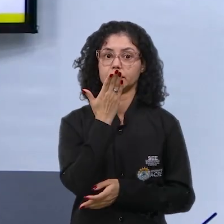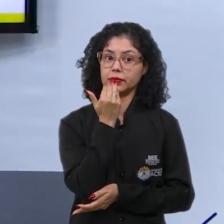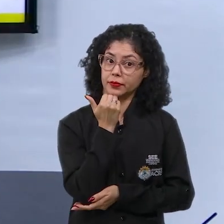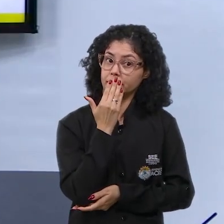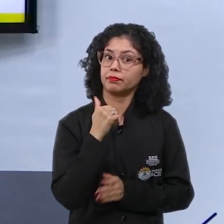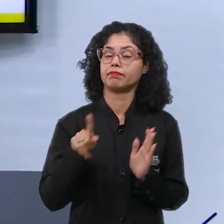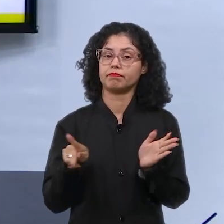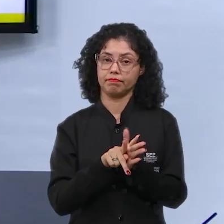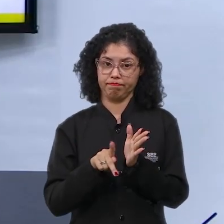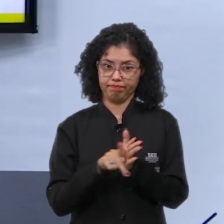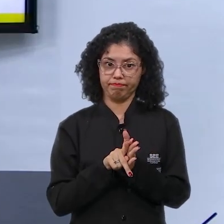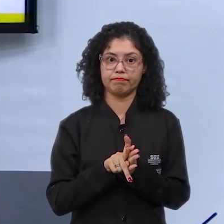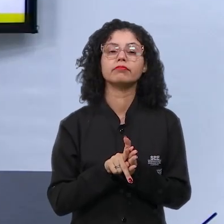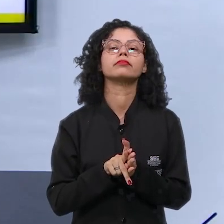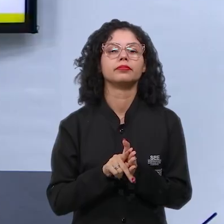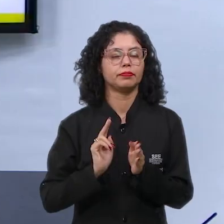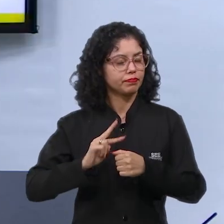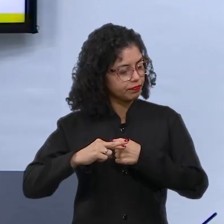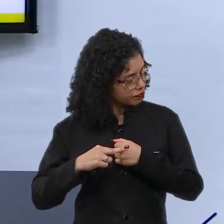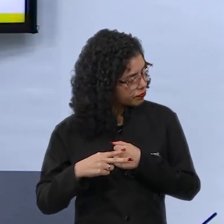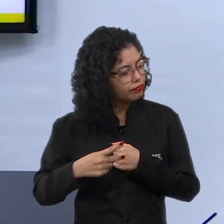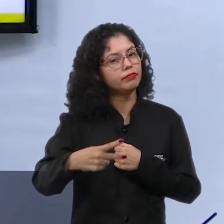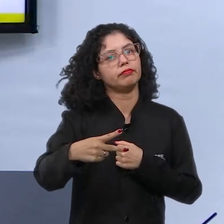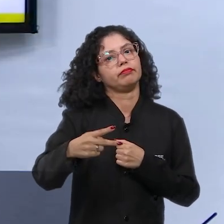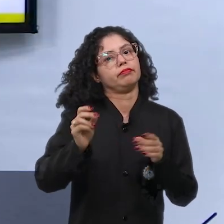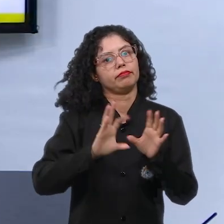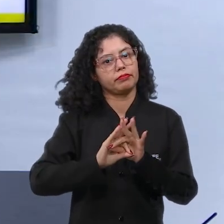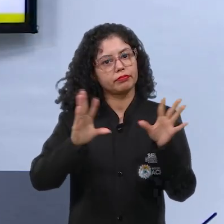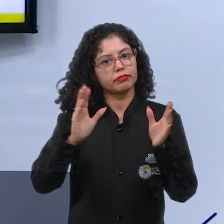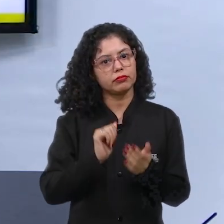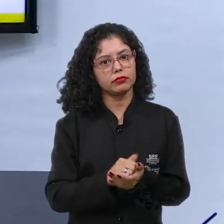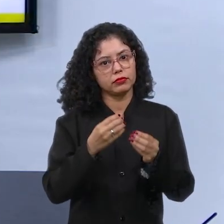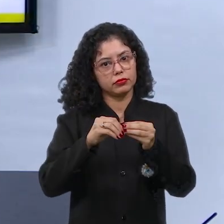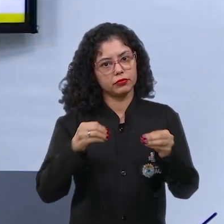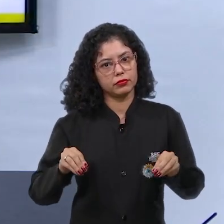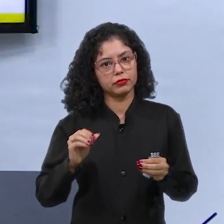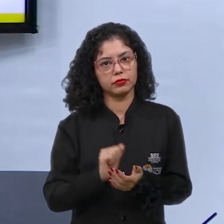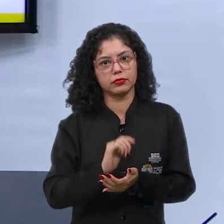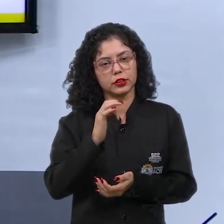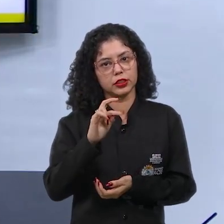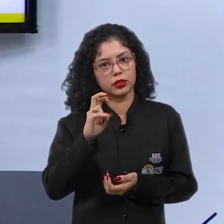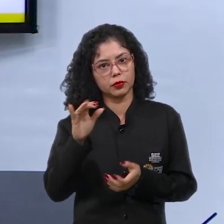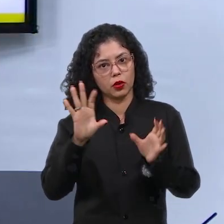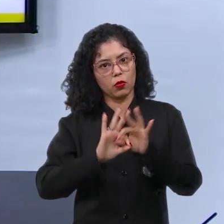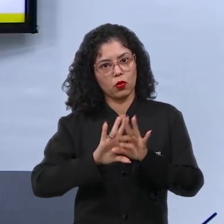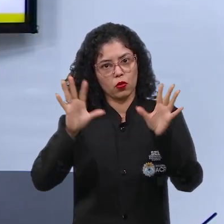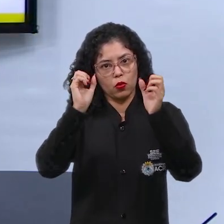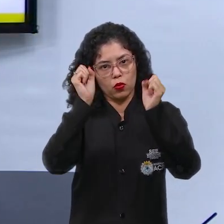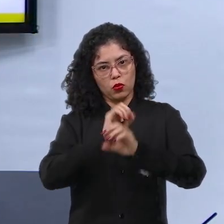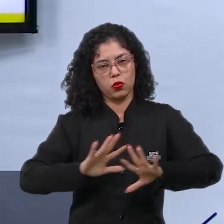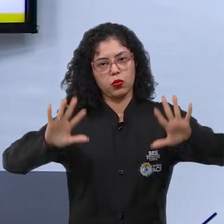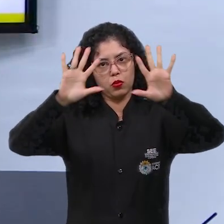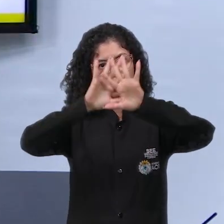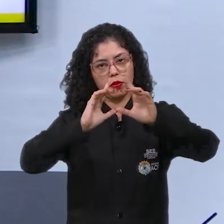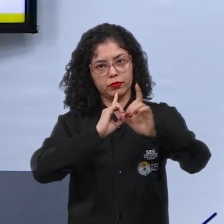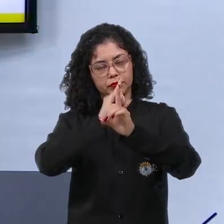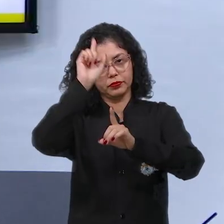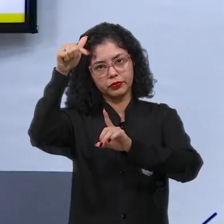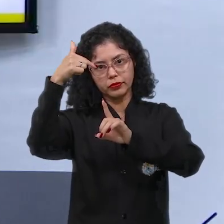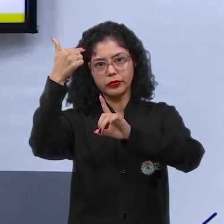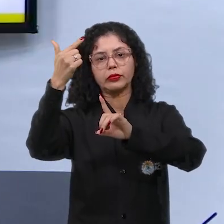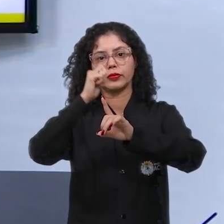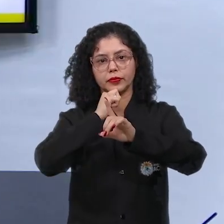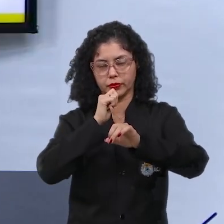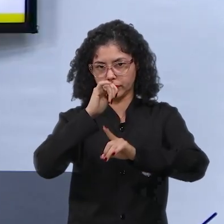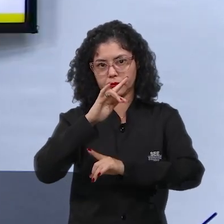alimenta dele e, consequentemente, aí libera vários tipos de esporos que são liberados no ar para encontrar